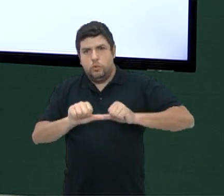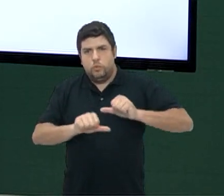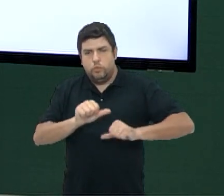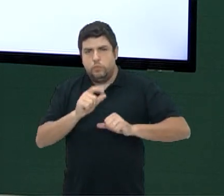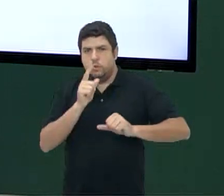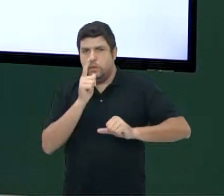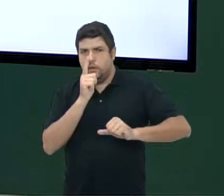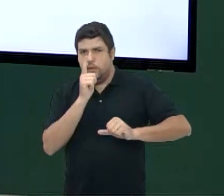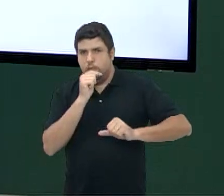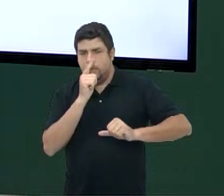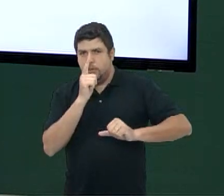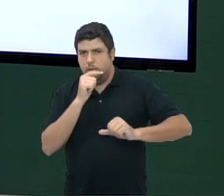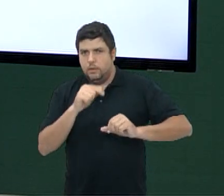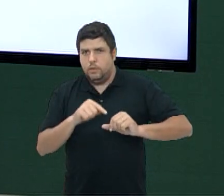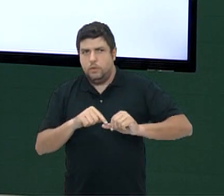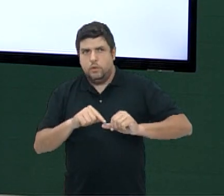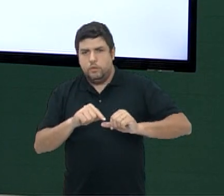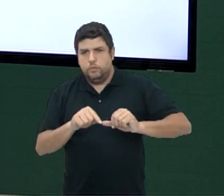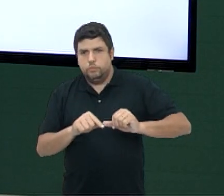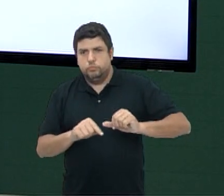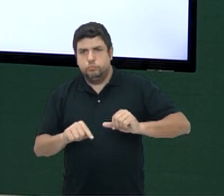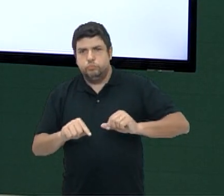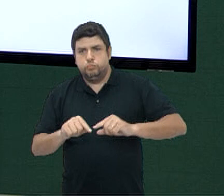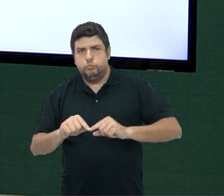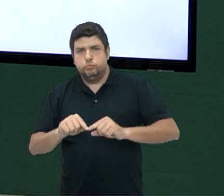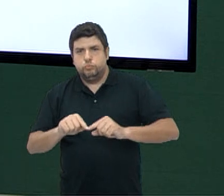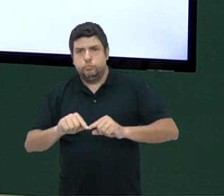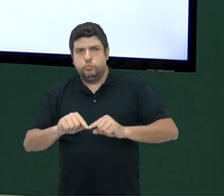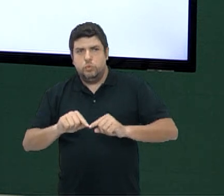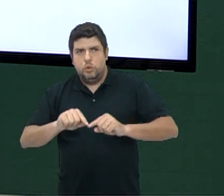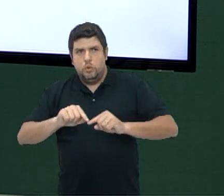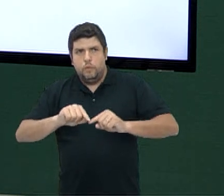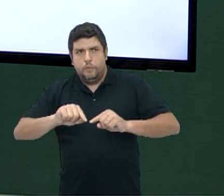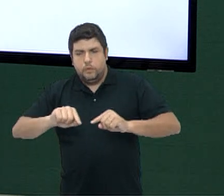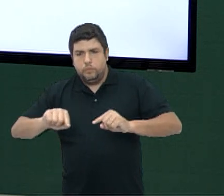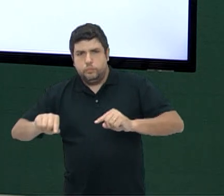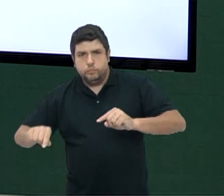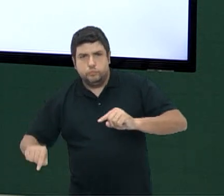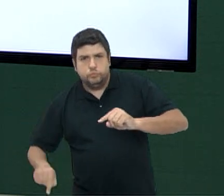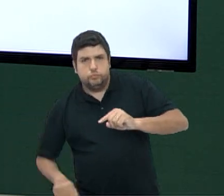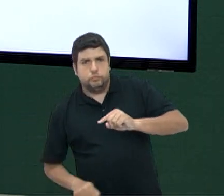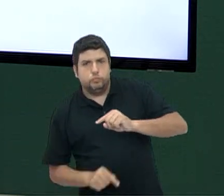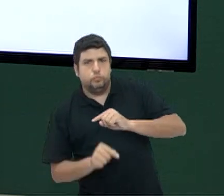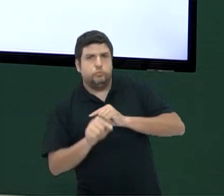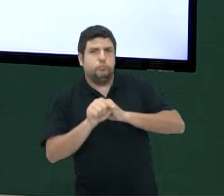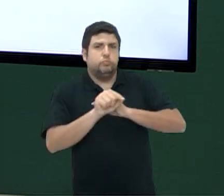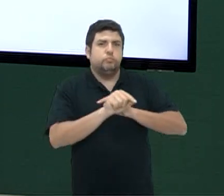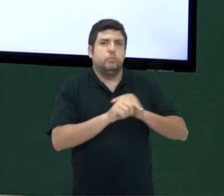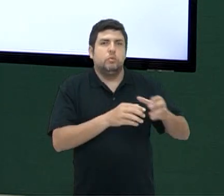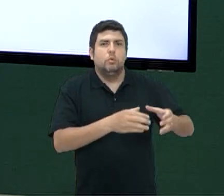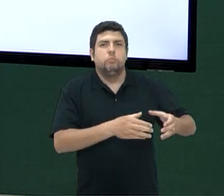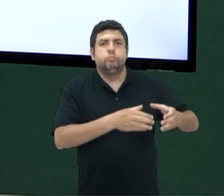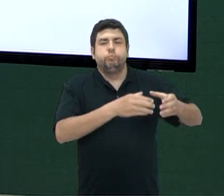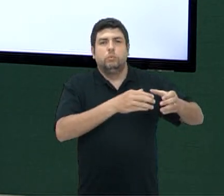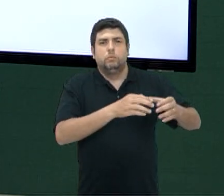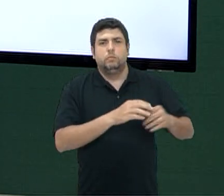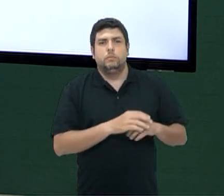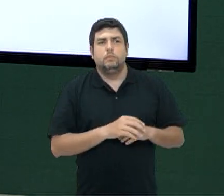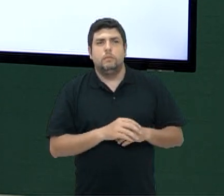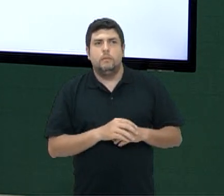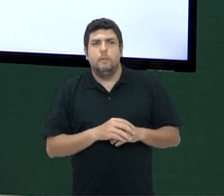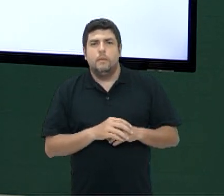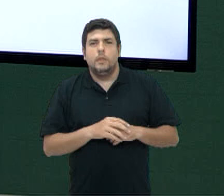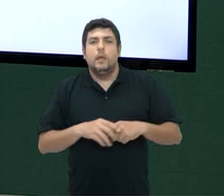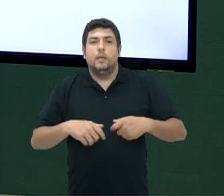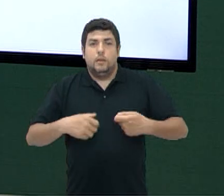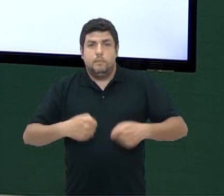e aí fecha o ciclo vindo dentro desse conceito. E só que você precisa de uma área de refrigeração para